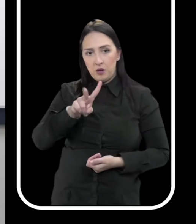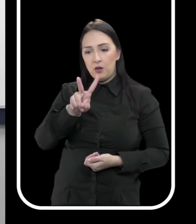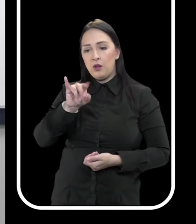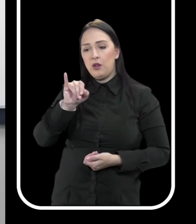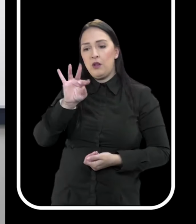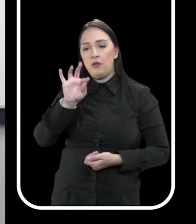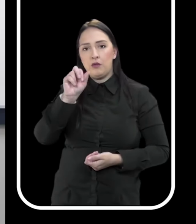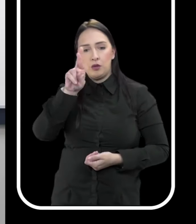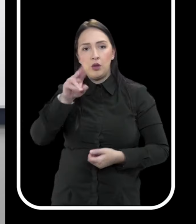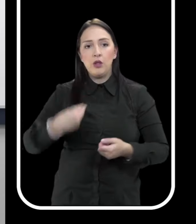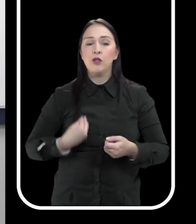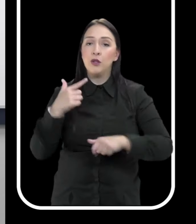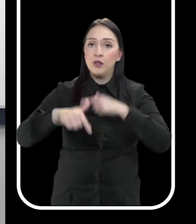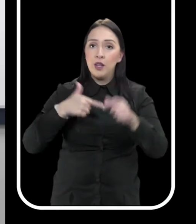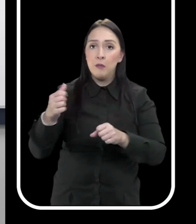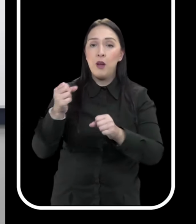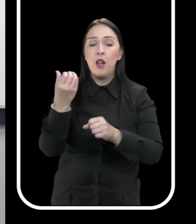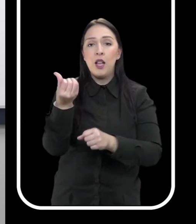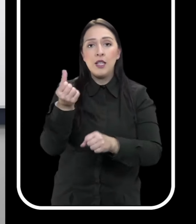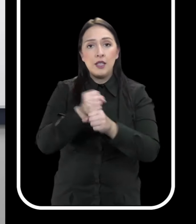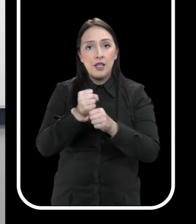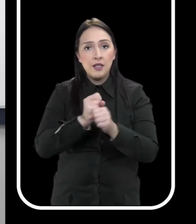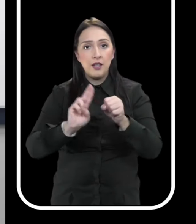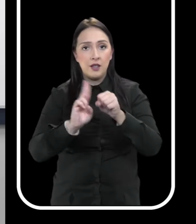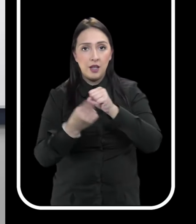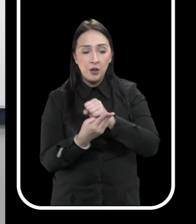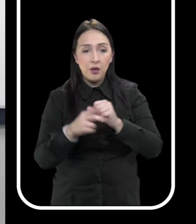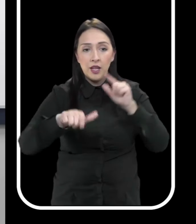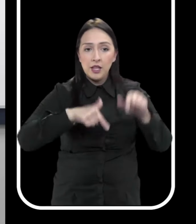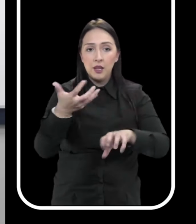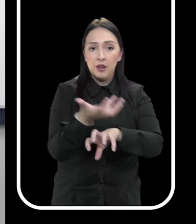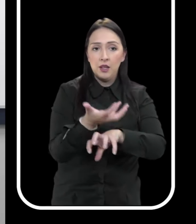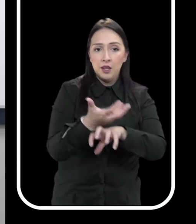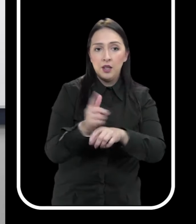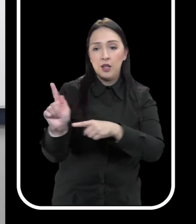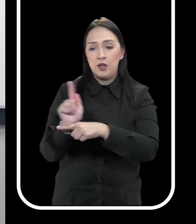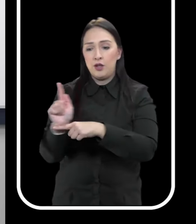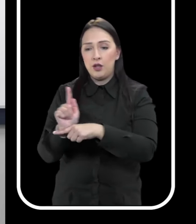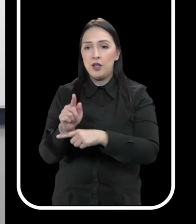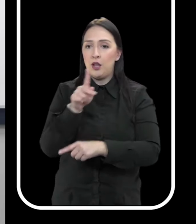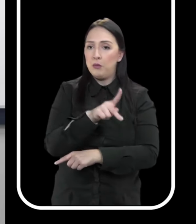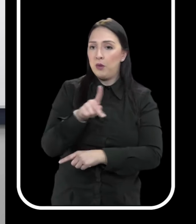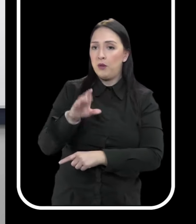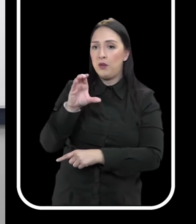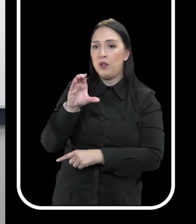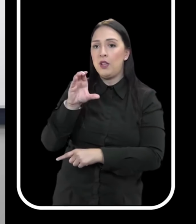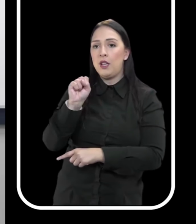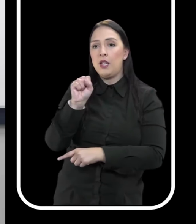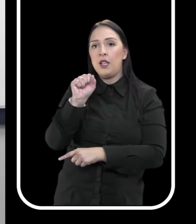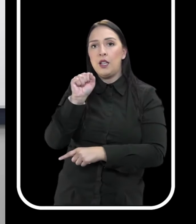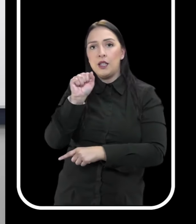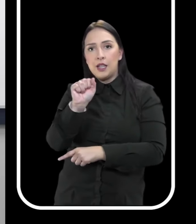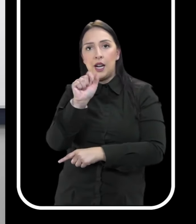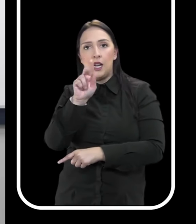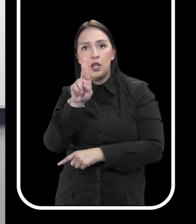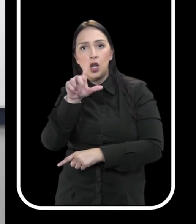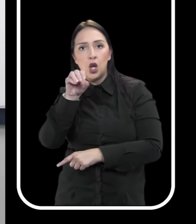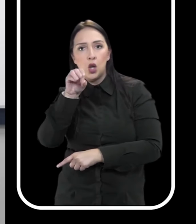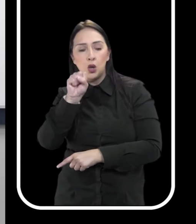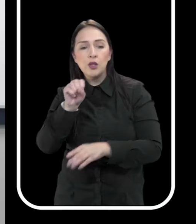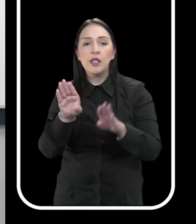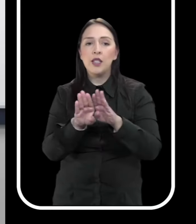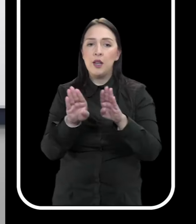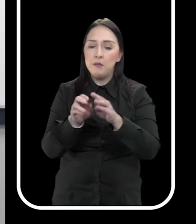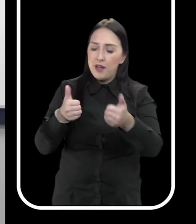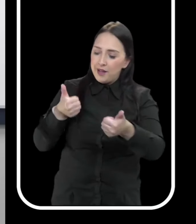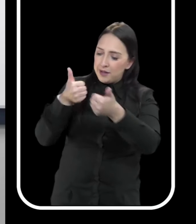professor Vitor, estou aqui na Uninter há 6 anos e trabalho com as disciplinas na área de gestão. O professor Carlos Costa vai nos acompanhar